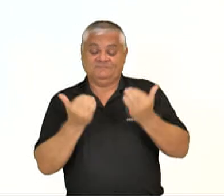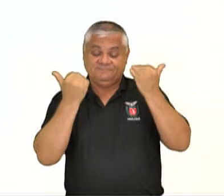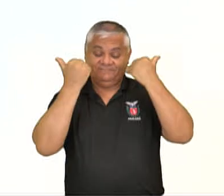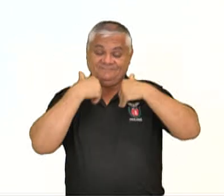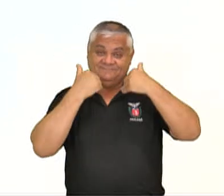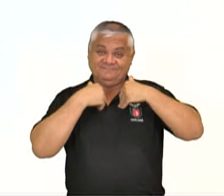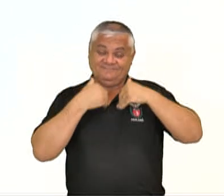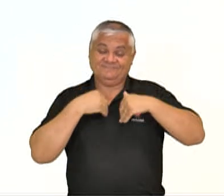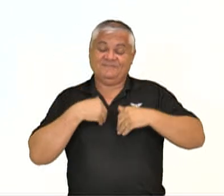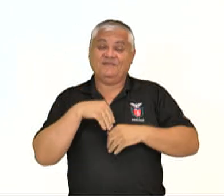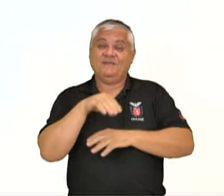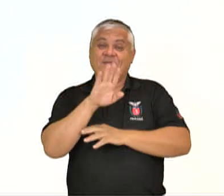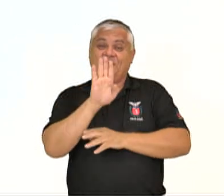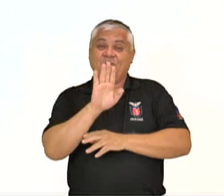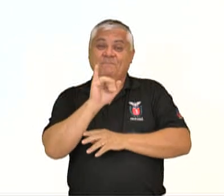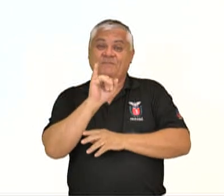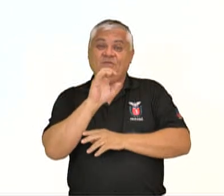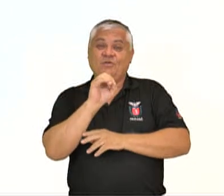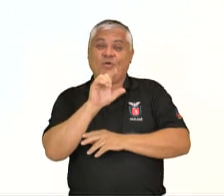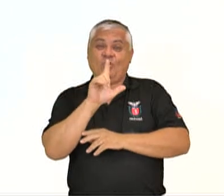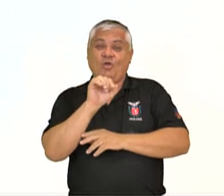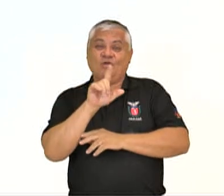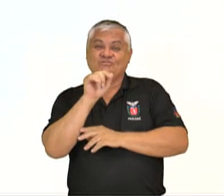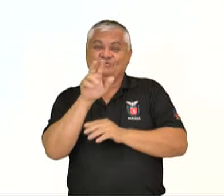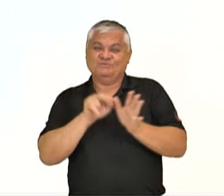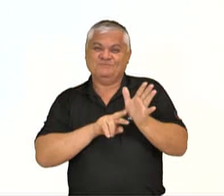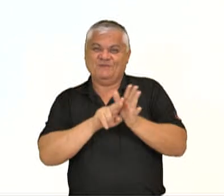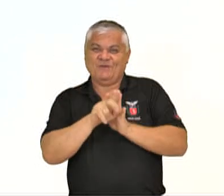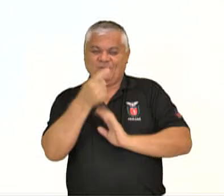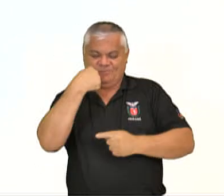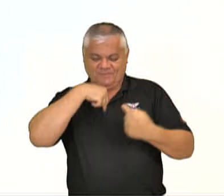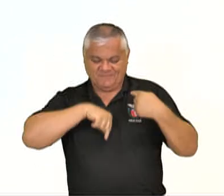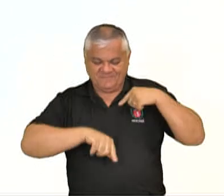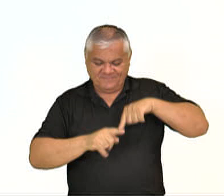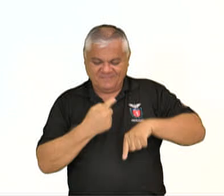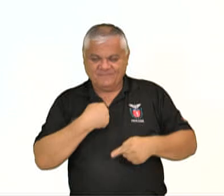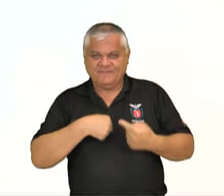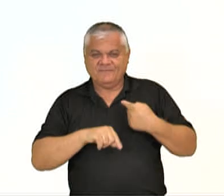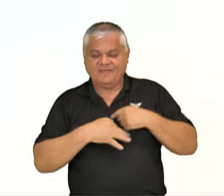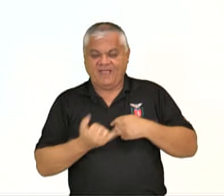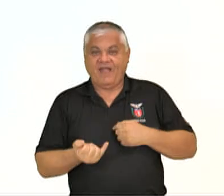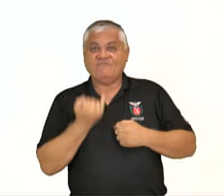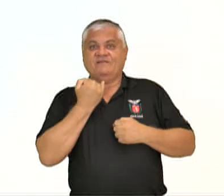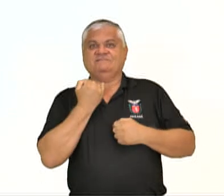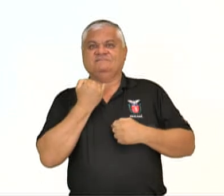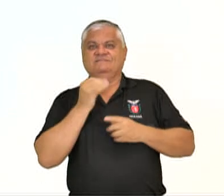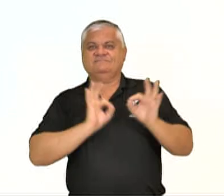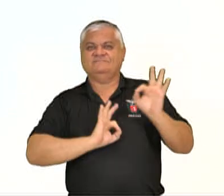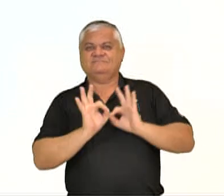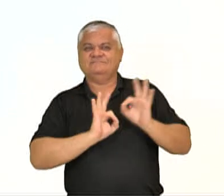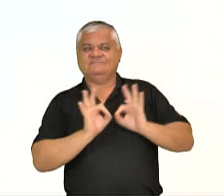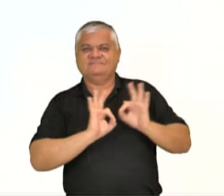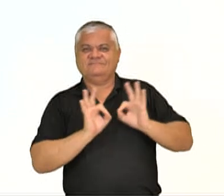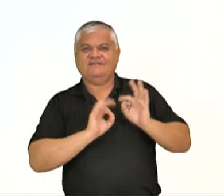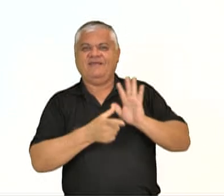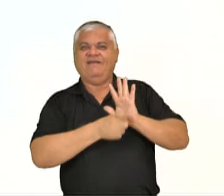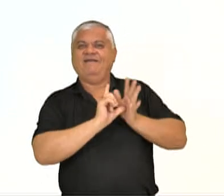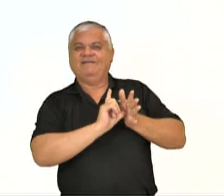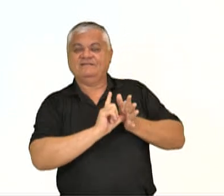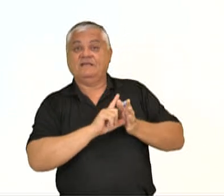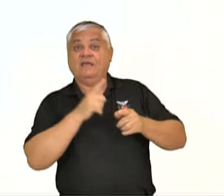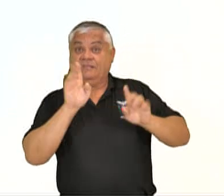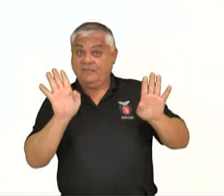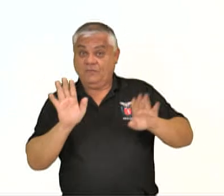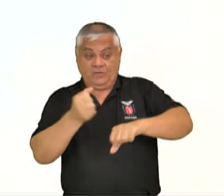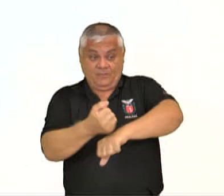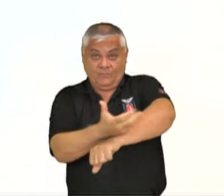biológicos, as emoções nos preparam para responder o que acontece à nossa volta. Portanto, as